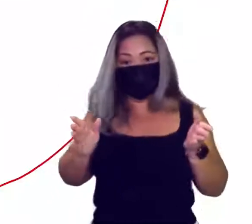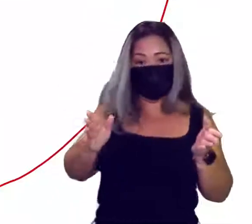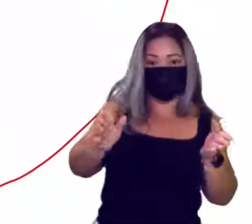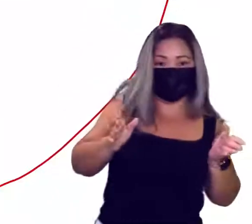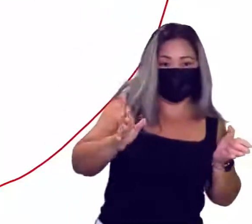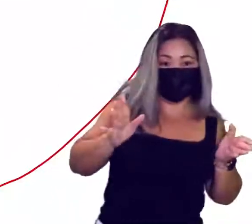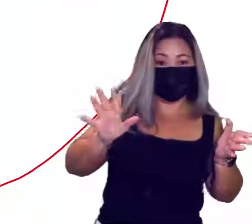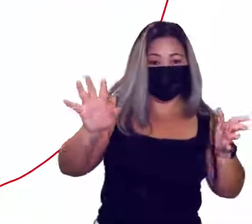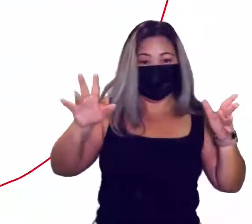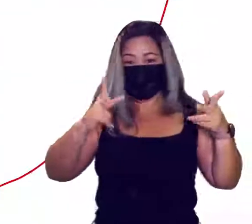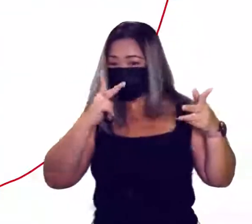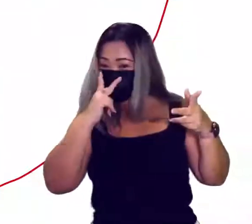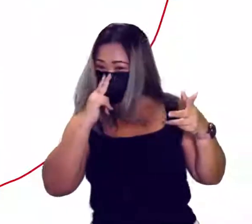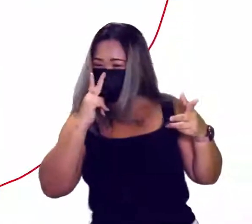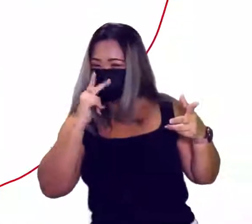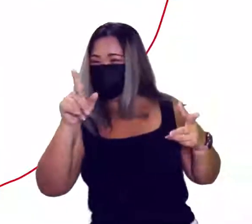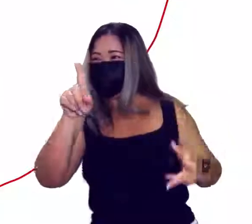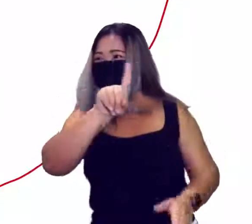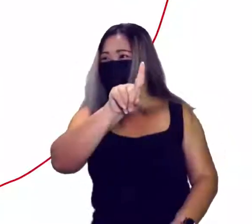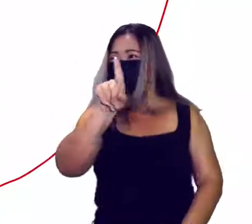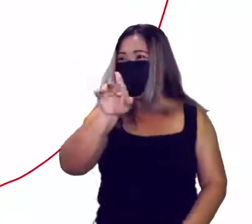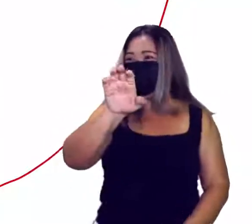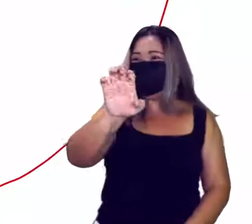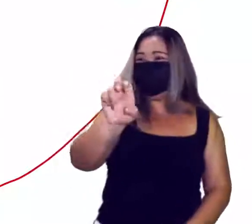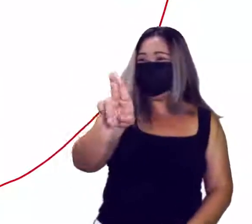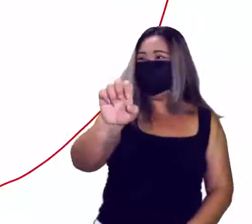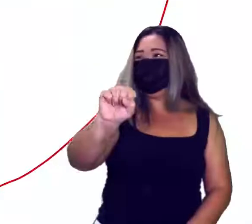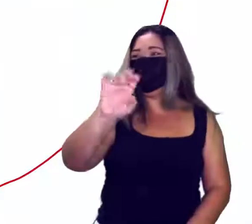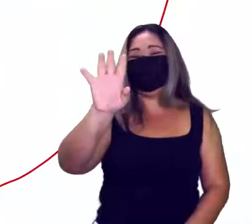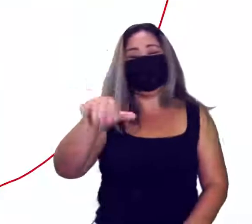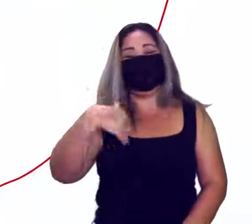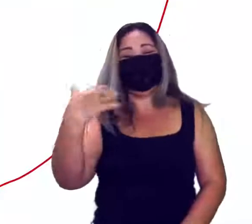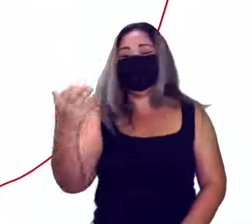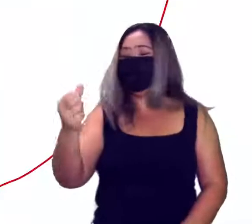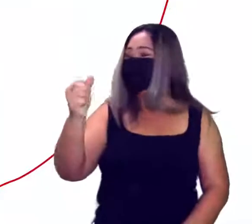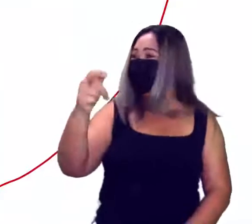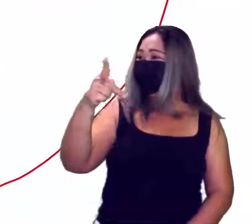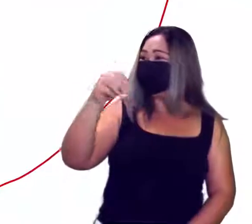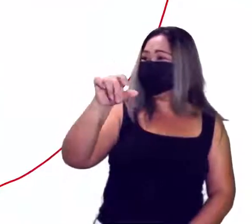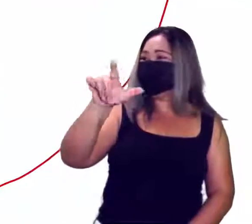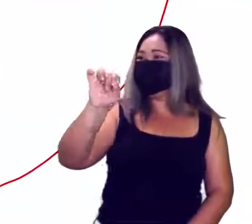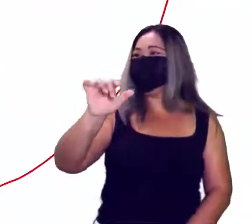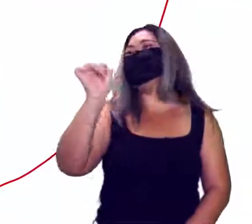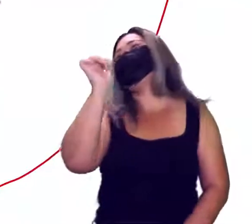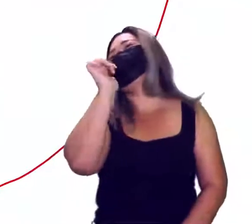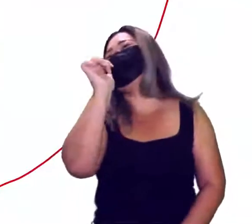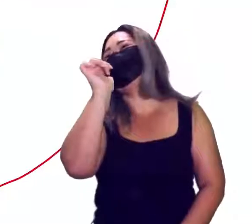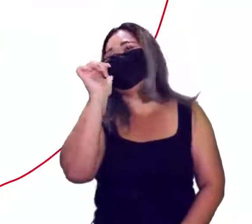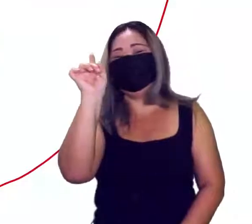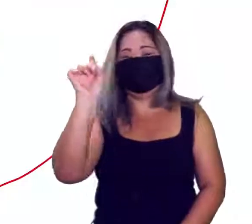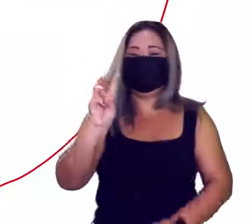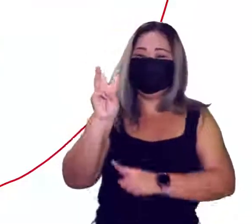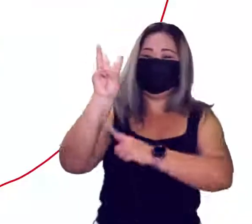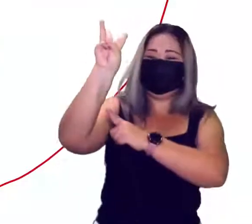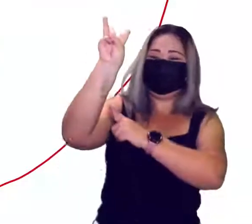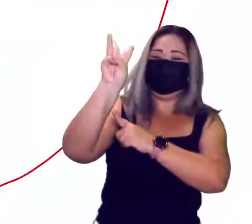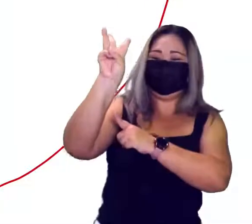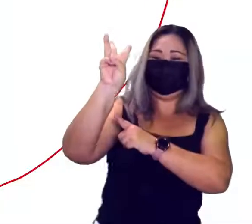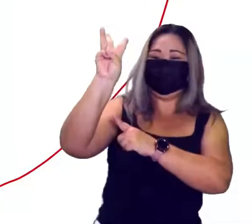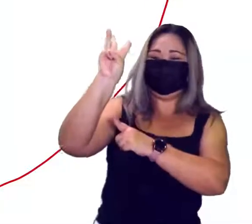Mesmo que pareça um pouco, mas olha os Zeus aí. Temos Apolo, né? Afrodite, Poseidon, olha